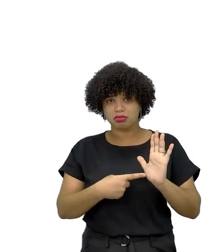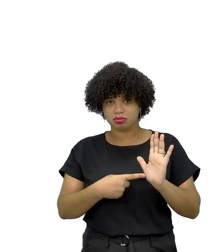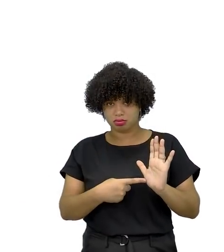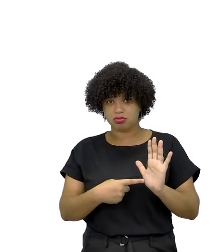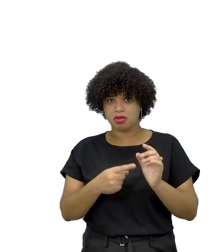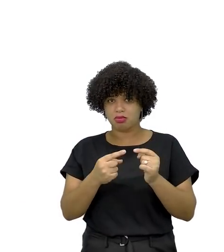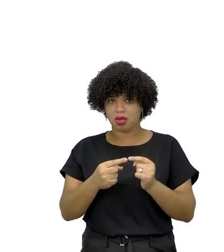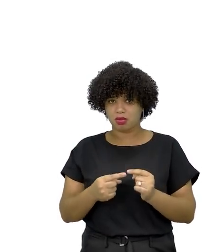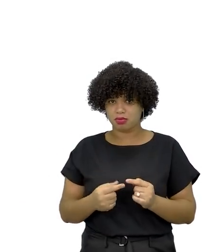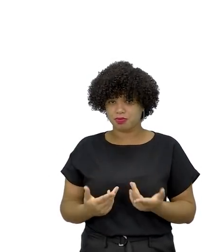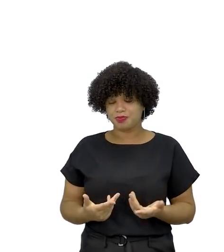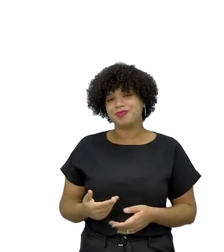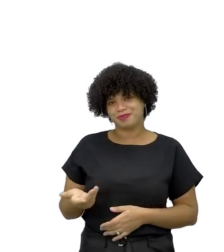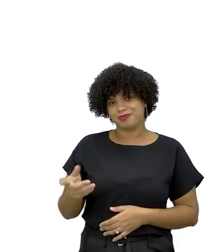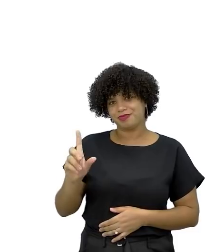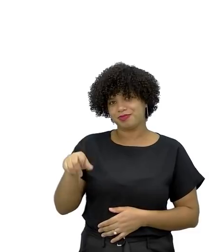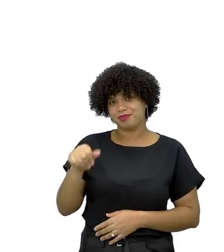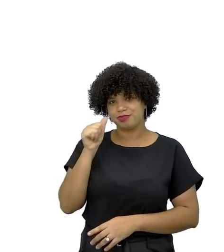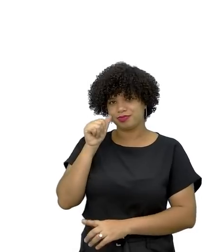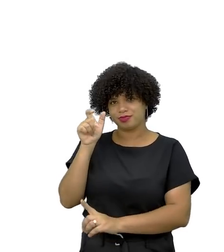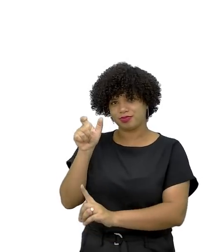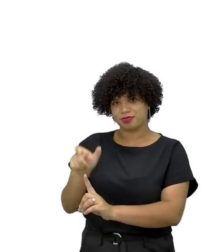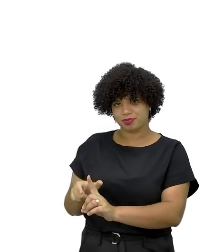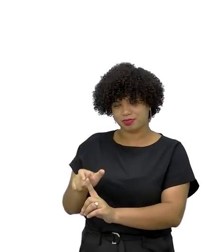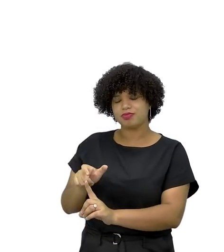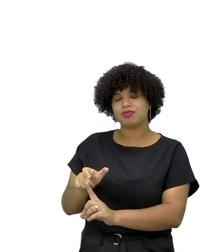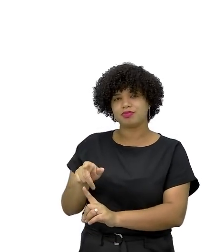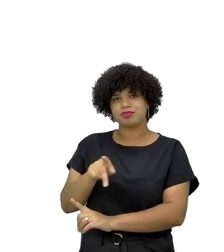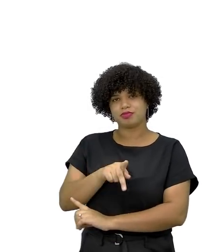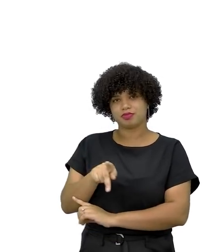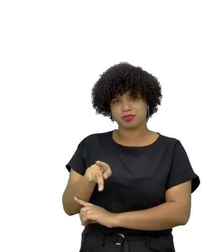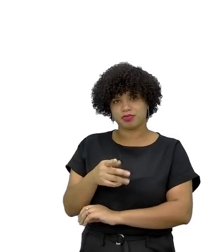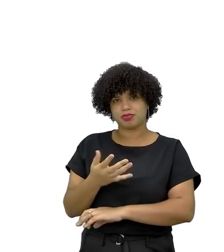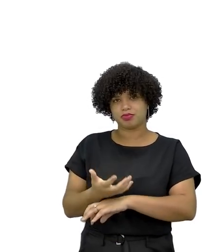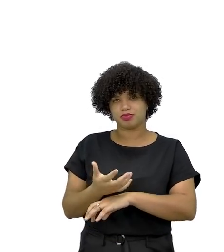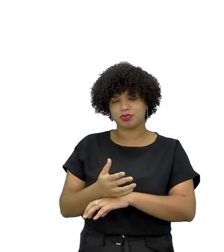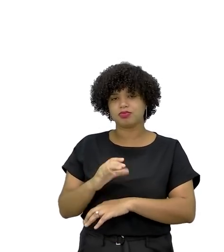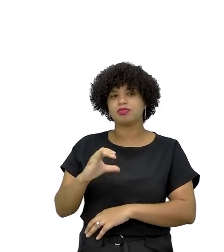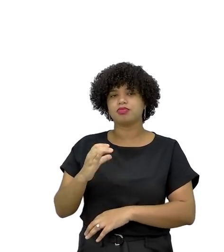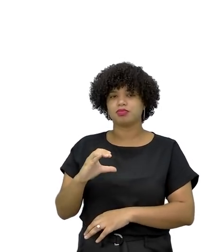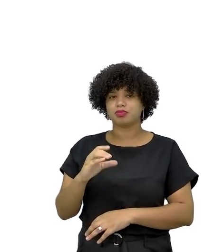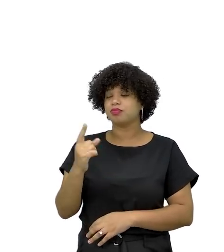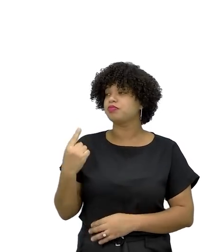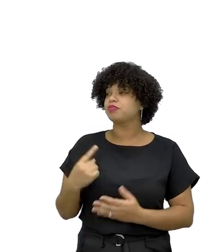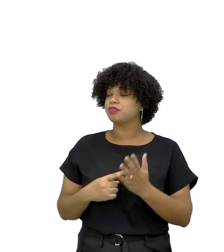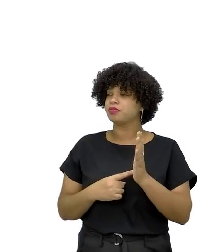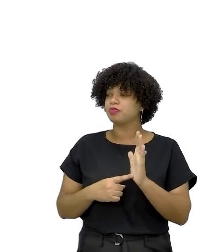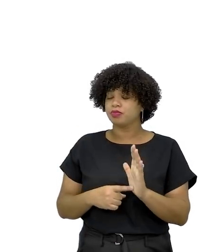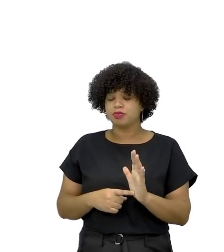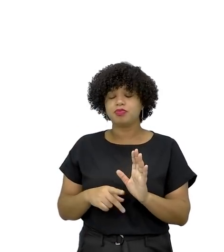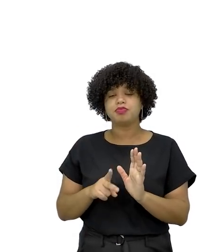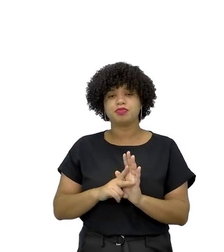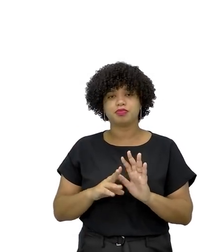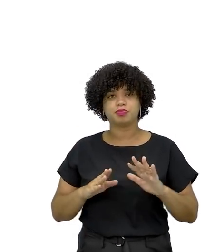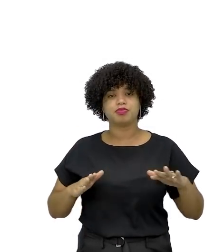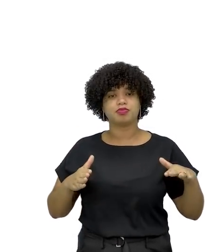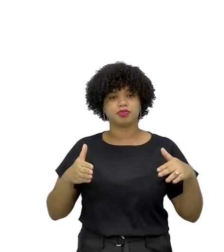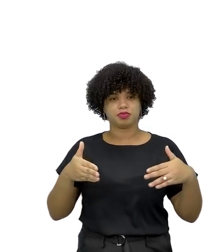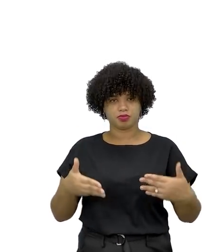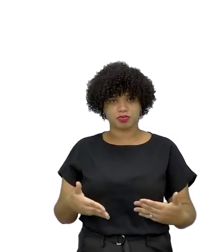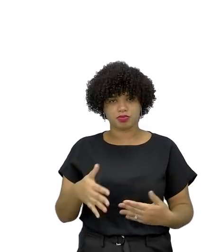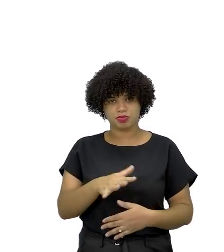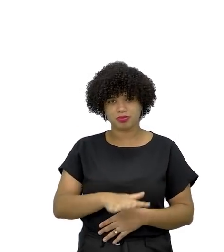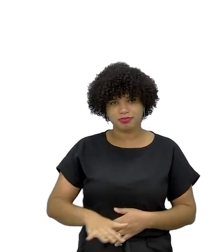Então, aqui a professora de ciências traz temas voltados para a saúde da comunidade, aqui a professora vai estar